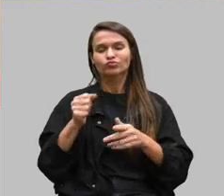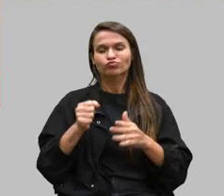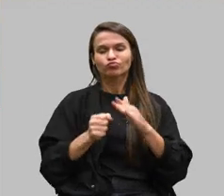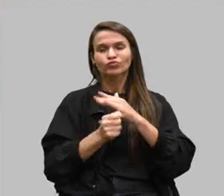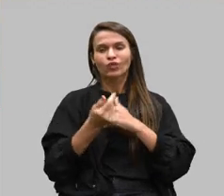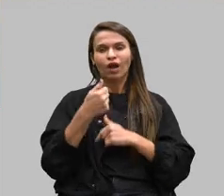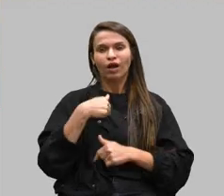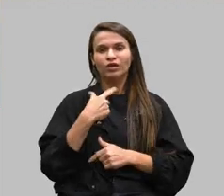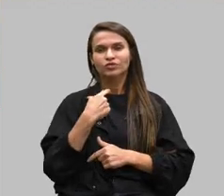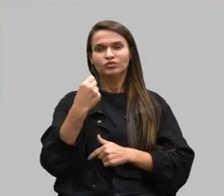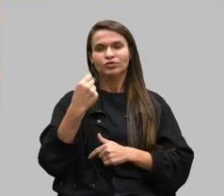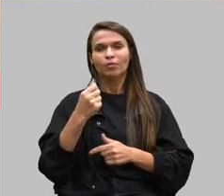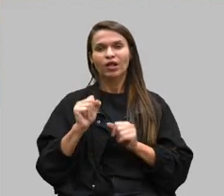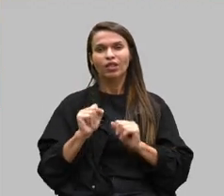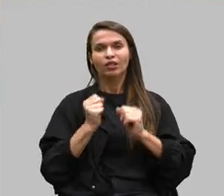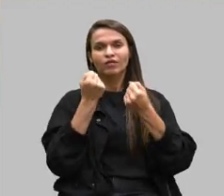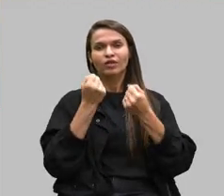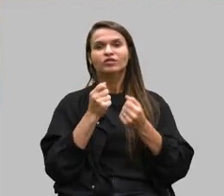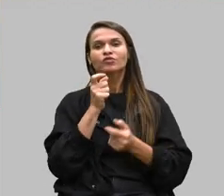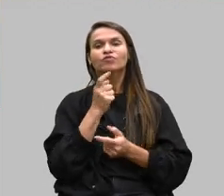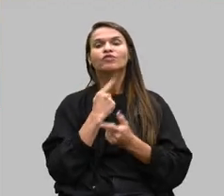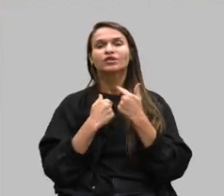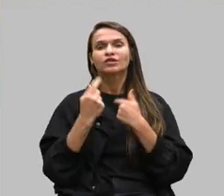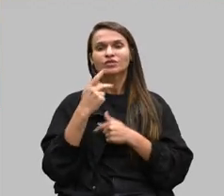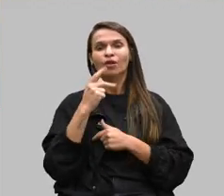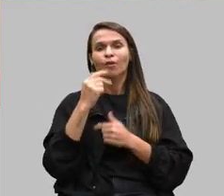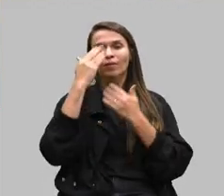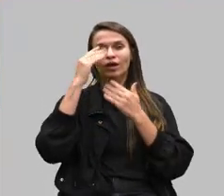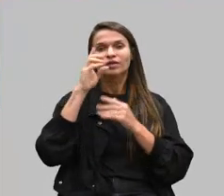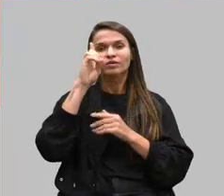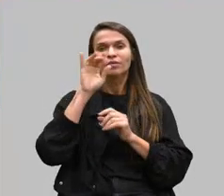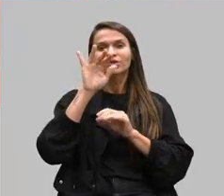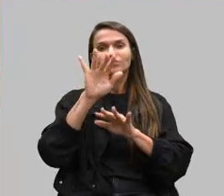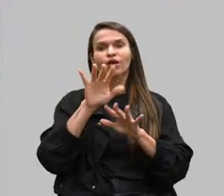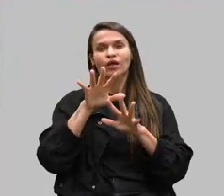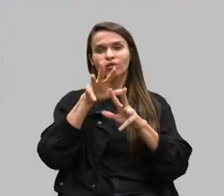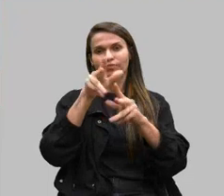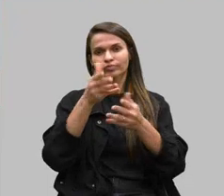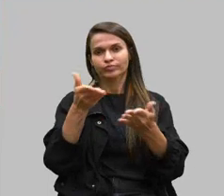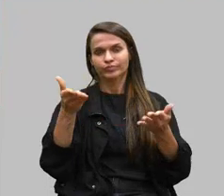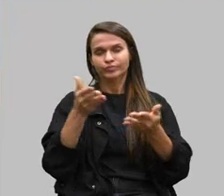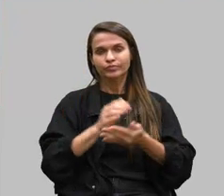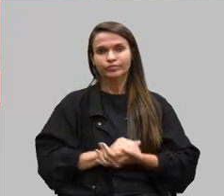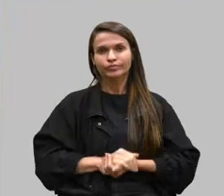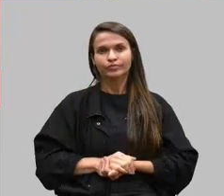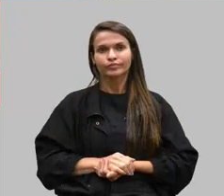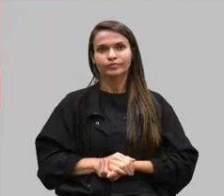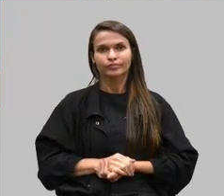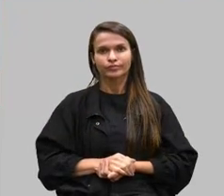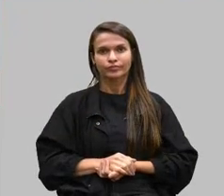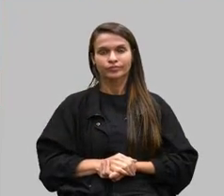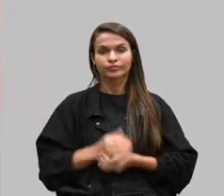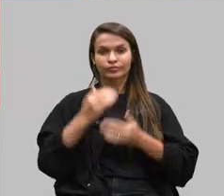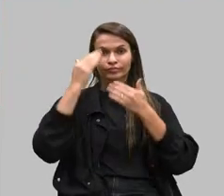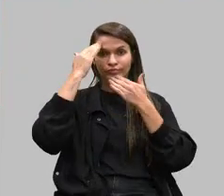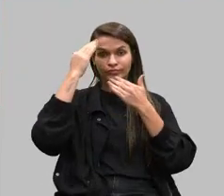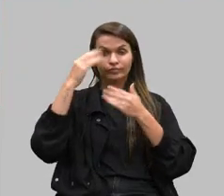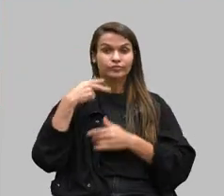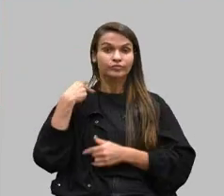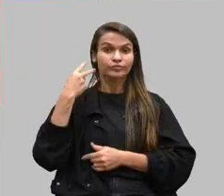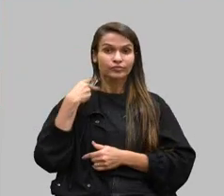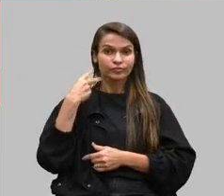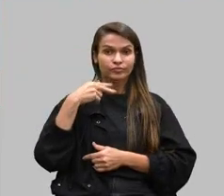elegeu para defender os interesses deles muito obrigado Deus abençoe a todos muito obrigado Vereador